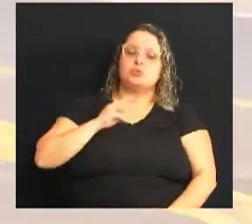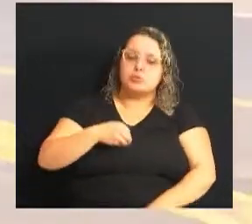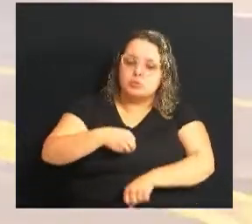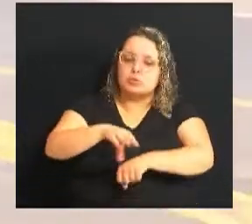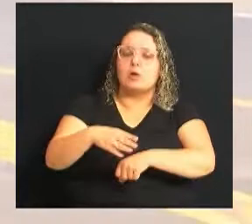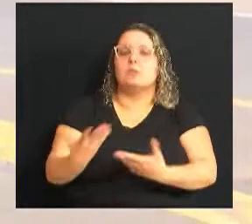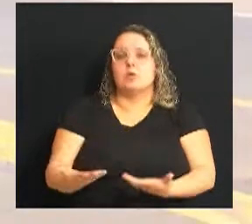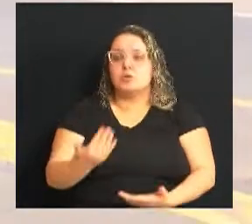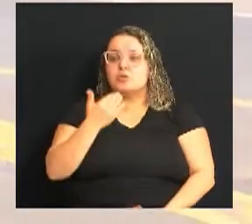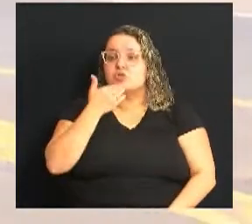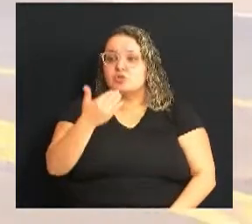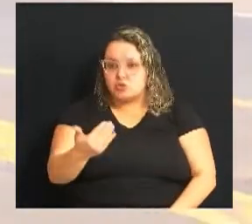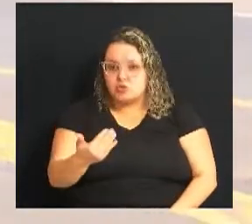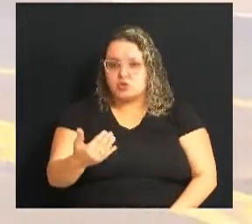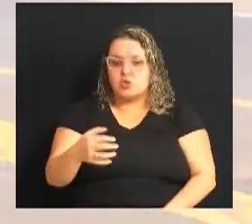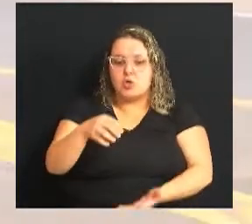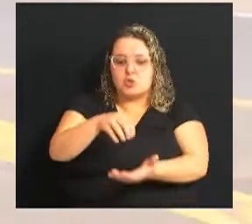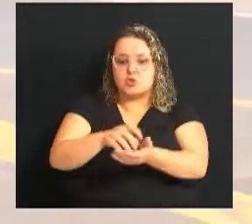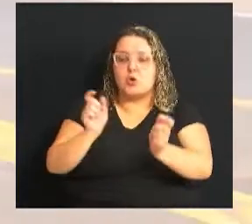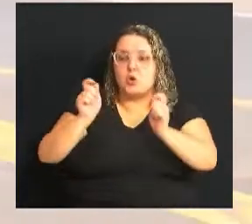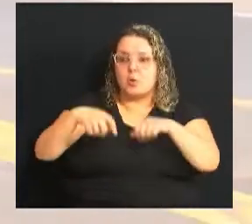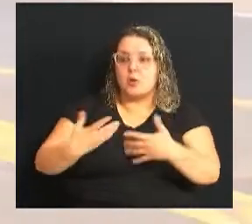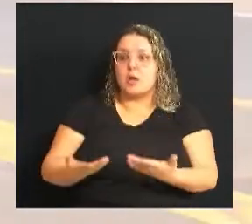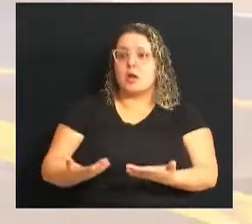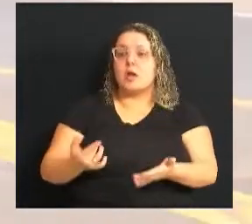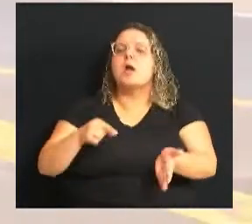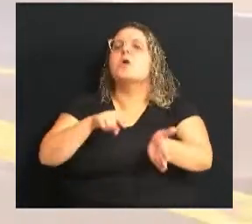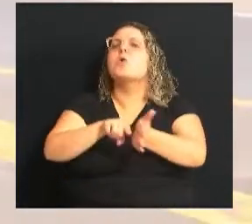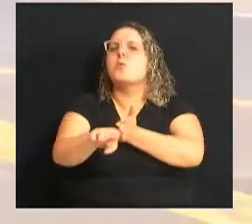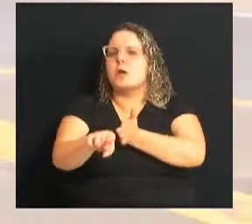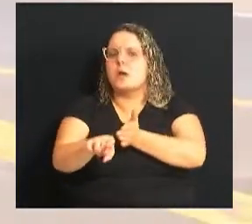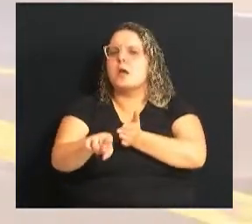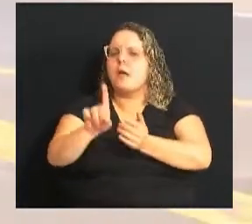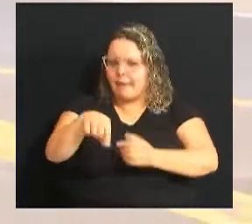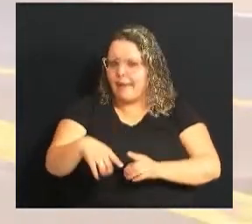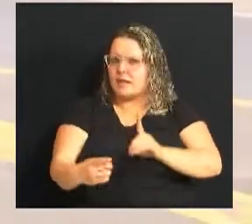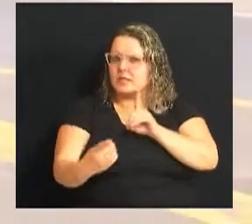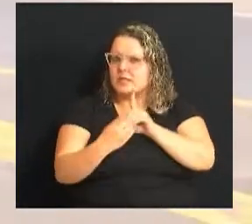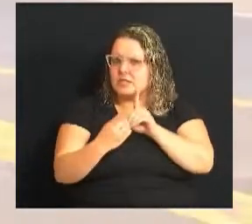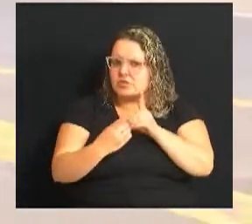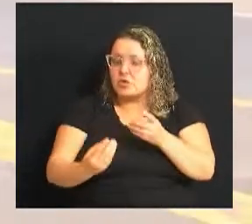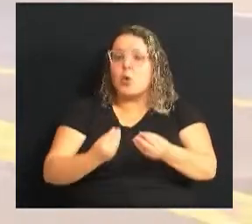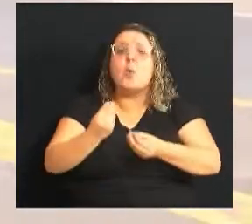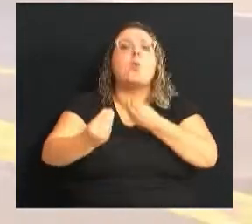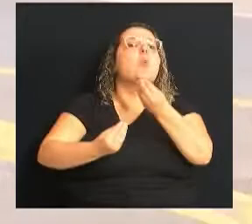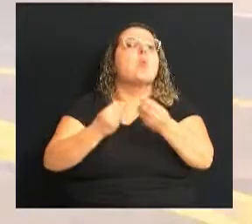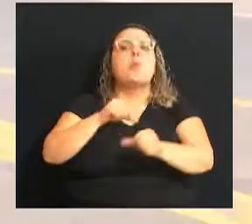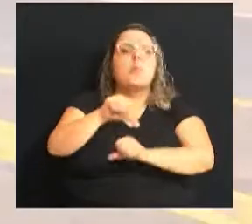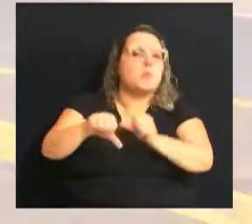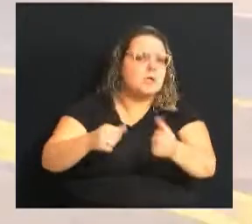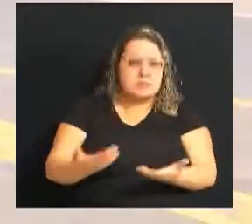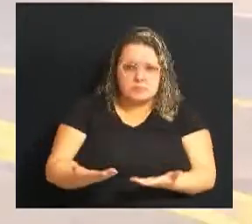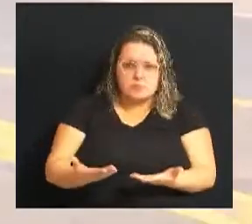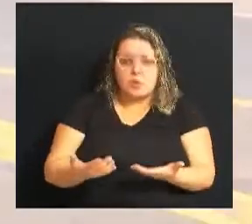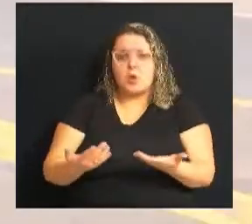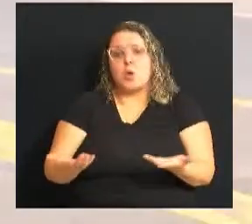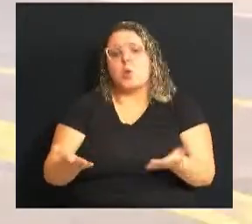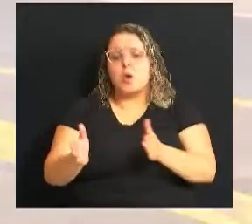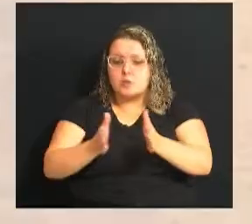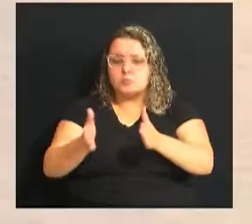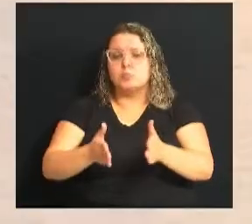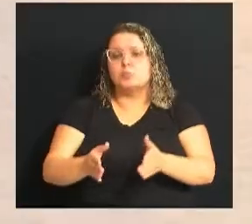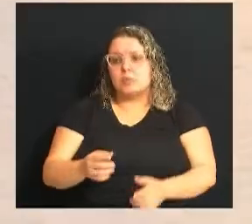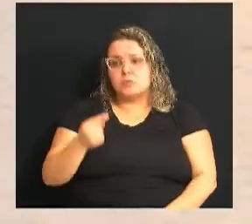solicitação aos órgãos competentes, questionando se ela será atendida, como seria essa mudança e quais os prazos